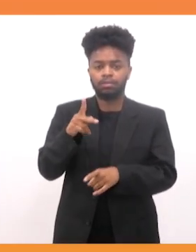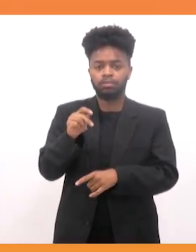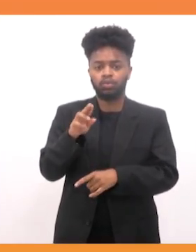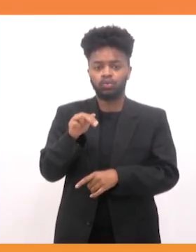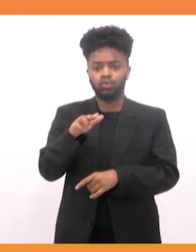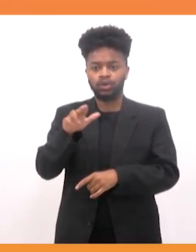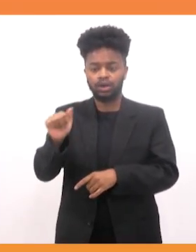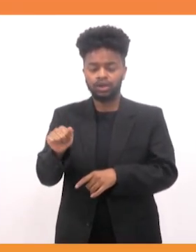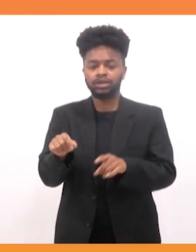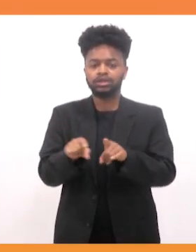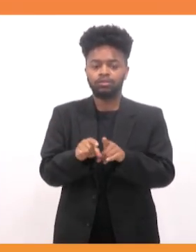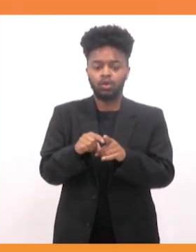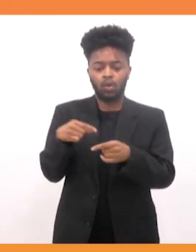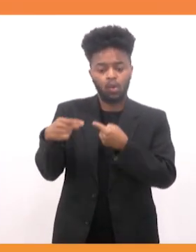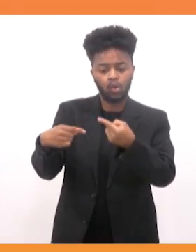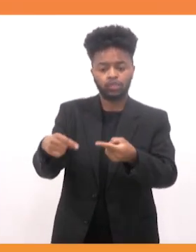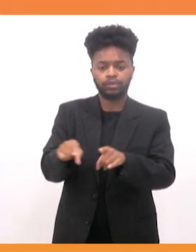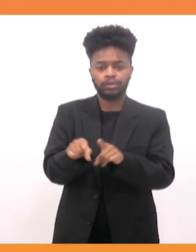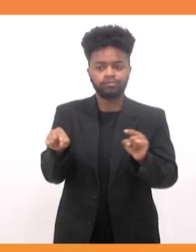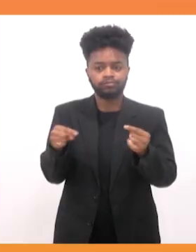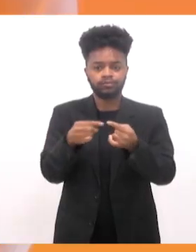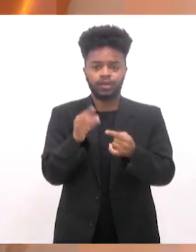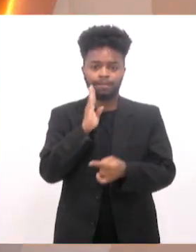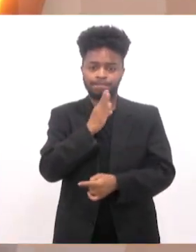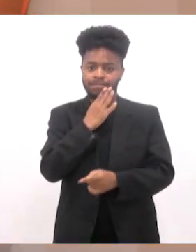de rolo e o de boteco.